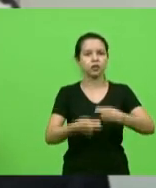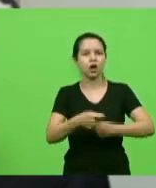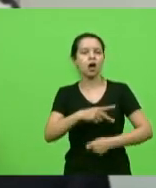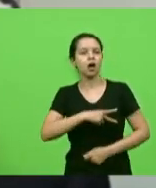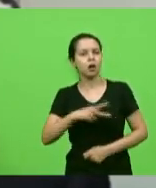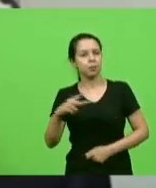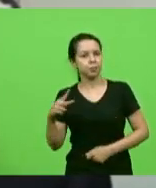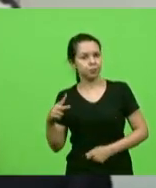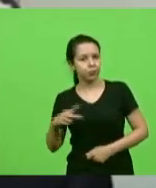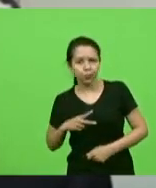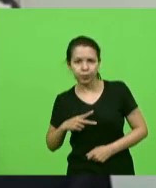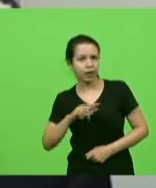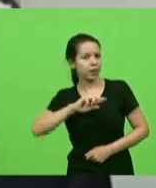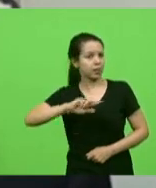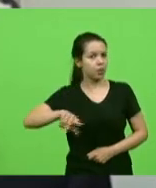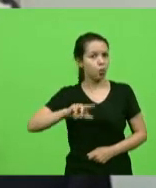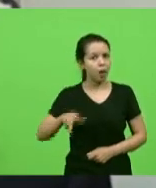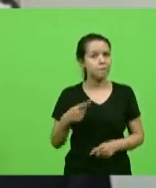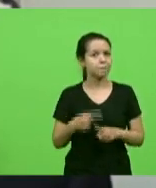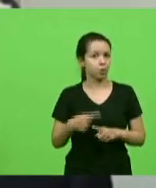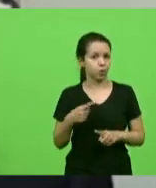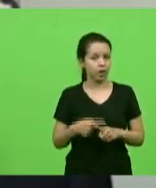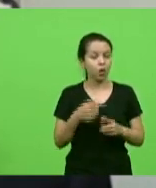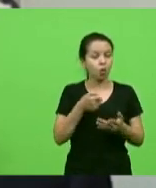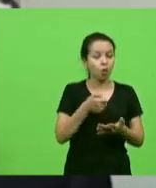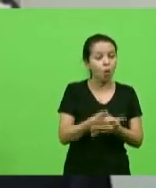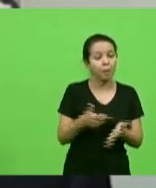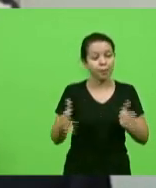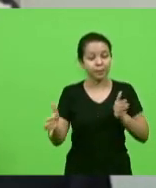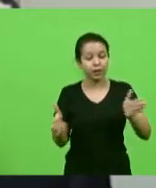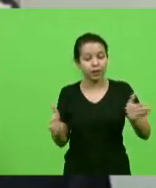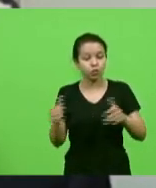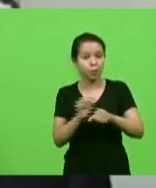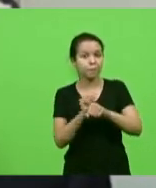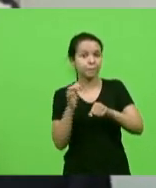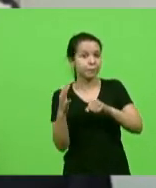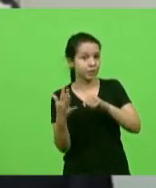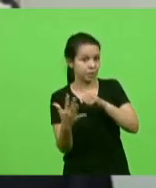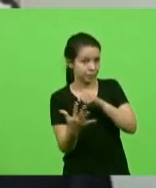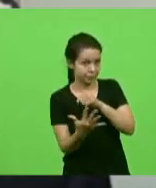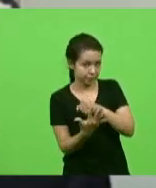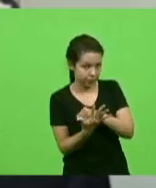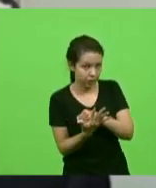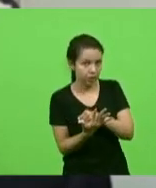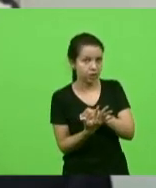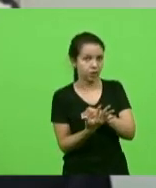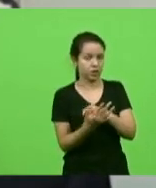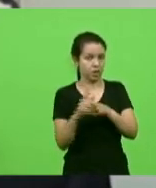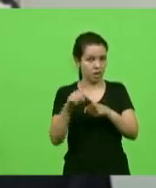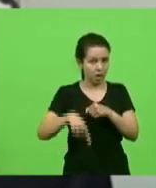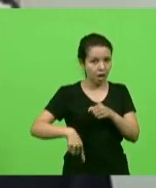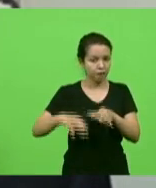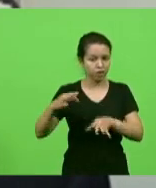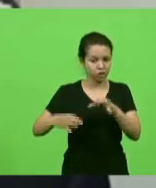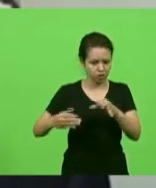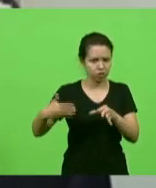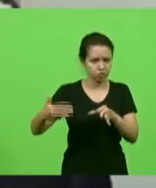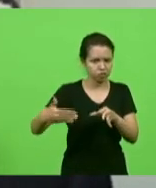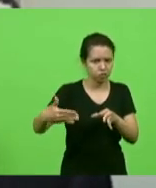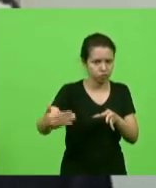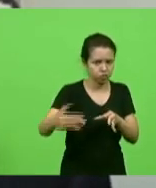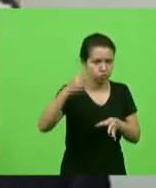pública Ah pois compras em períodos de pandemia obviamente não configuram situações atípicas ou jurídicas